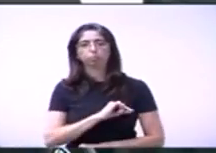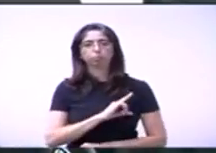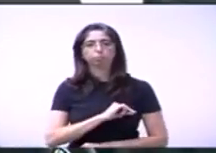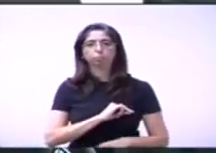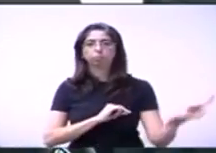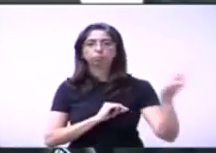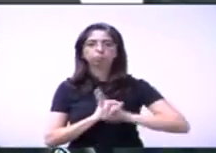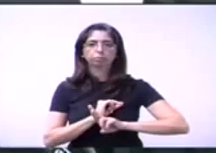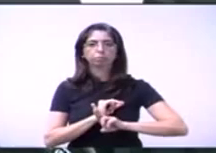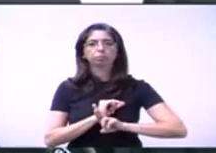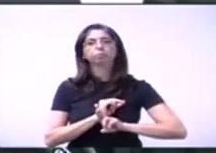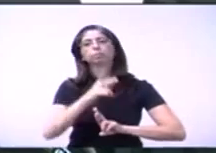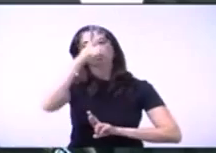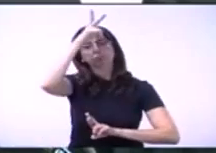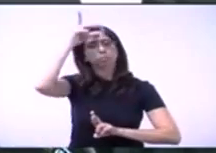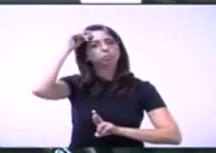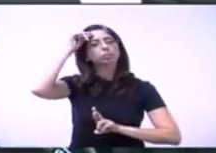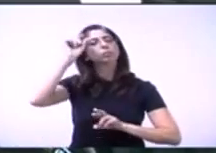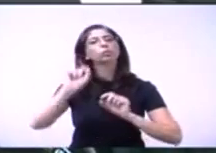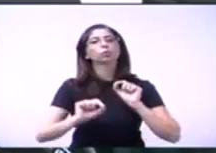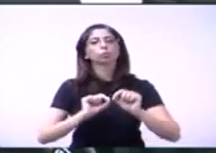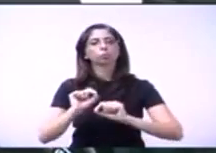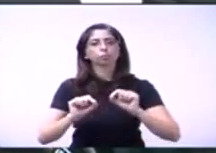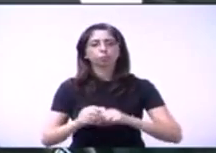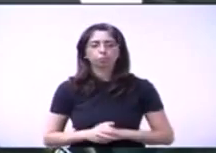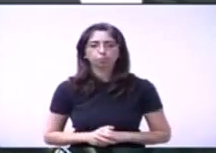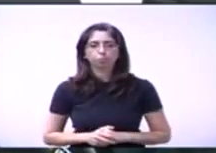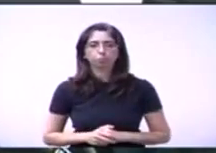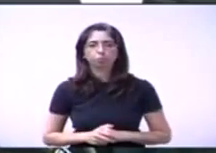requer informações ao Executivo sobre a